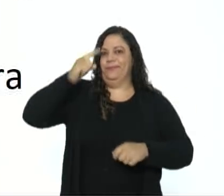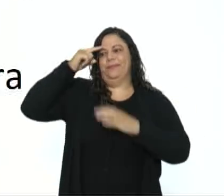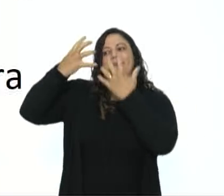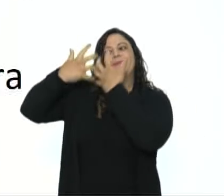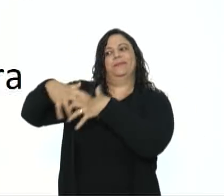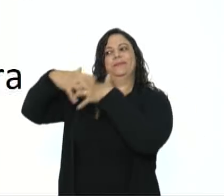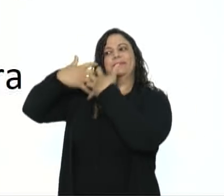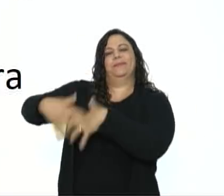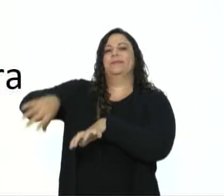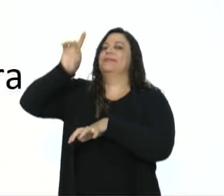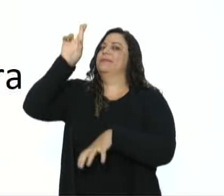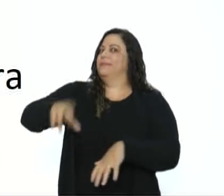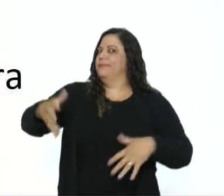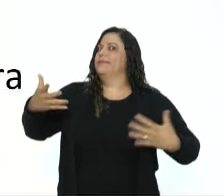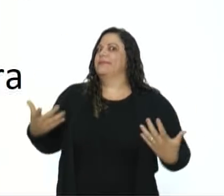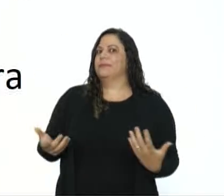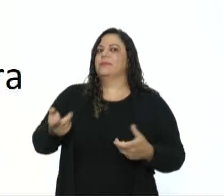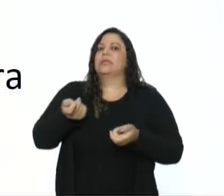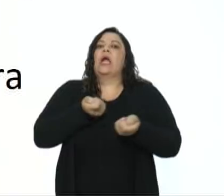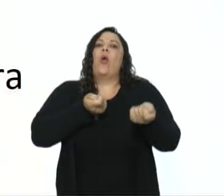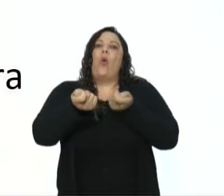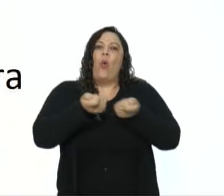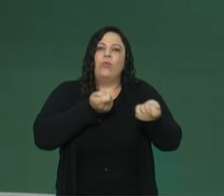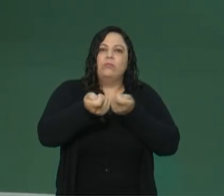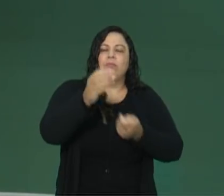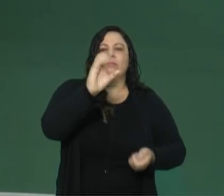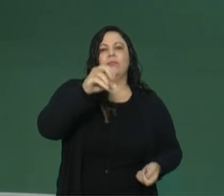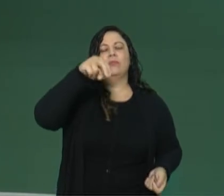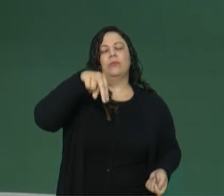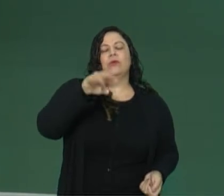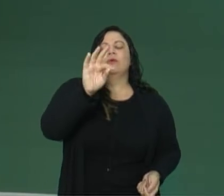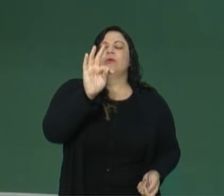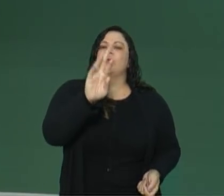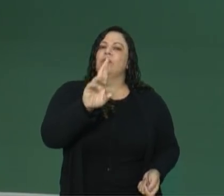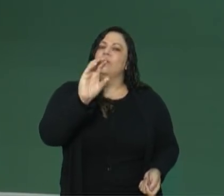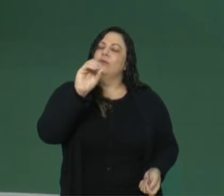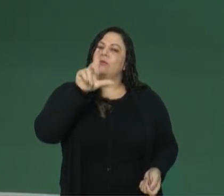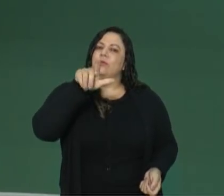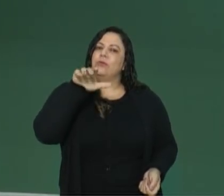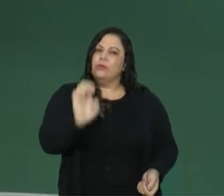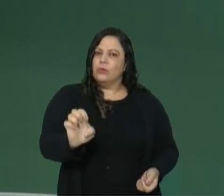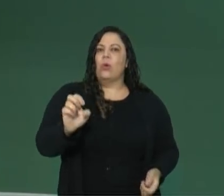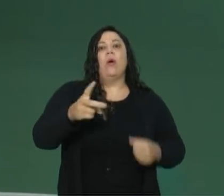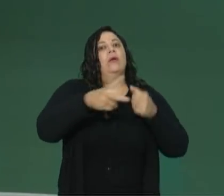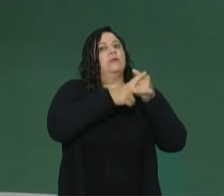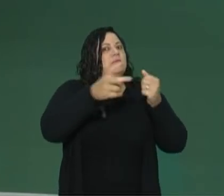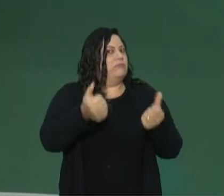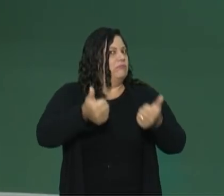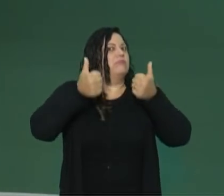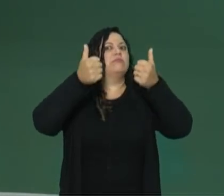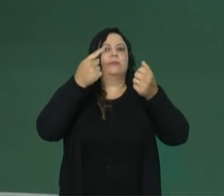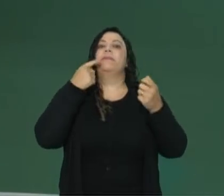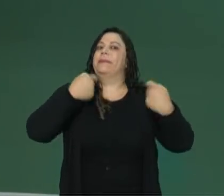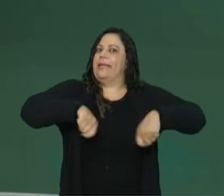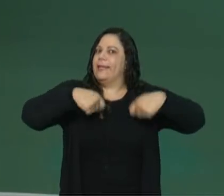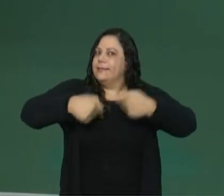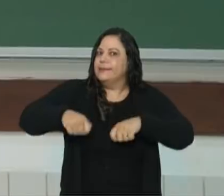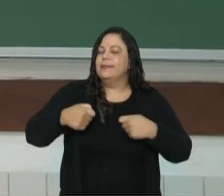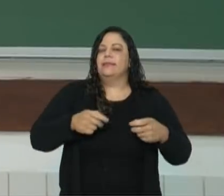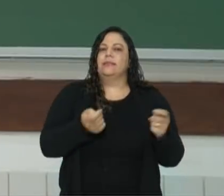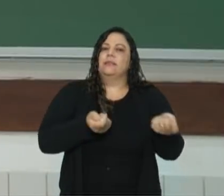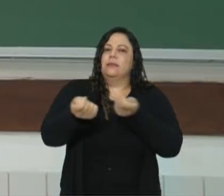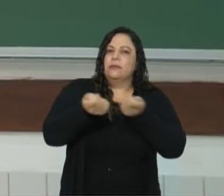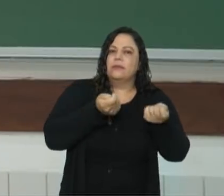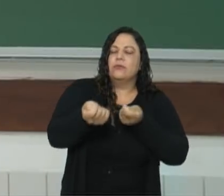racionalmente. Controle é um bom verbo, controlar, né, é um bom verbo, então aprender a controlar. Para